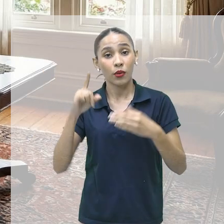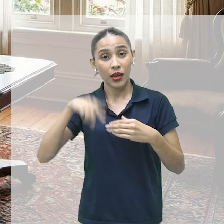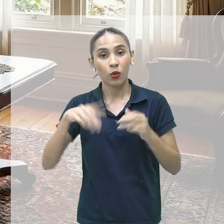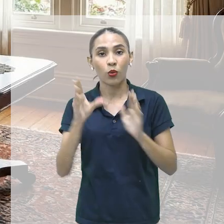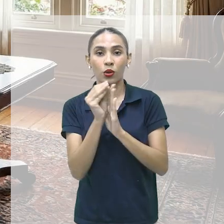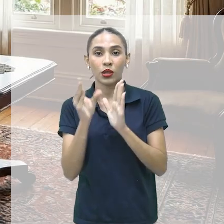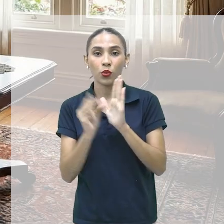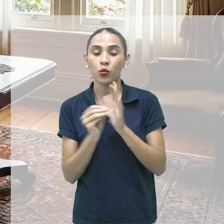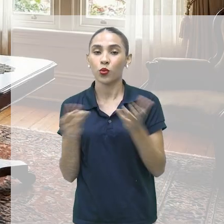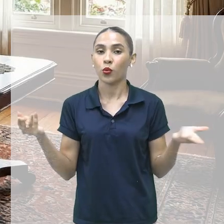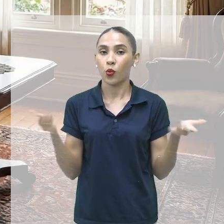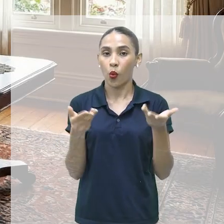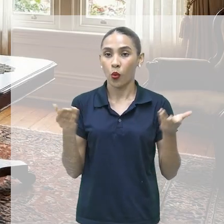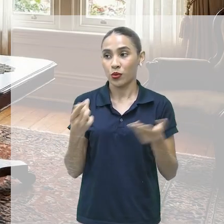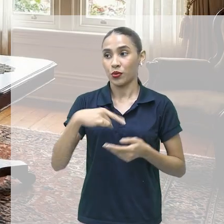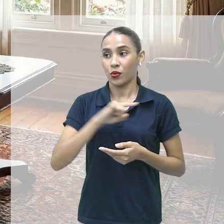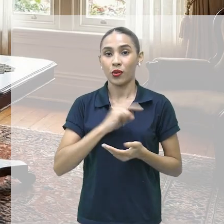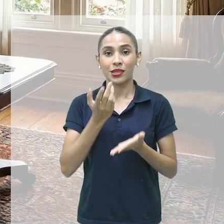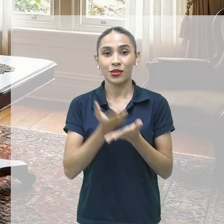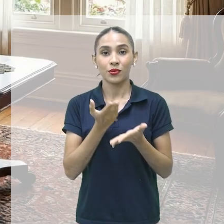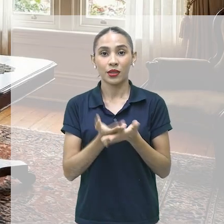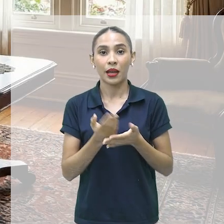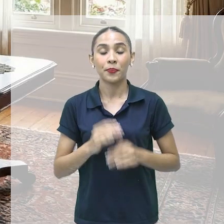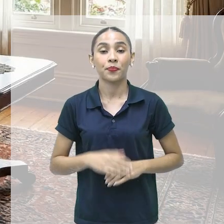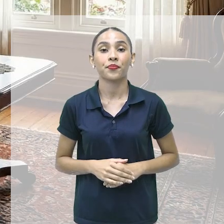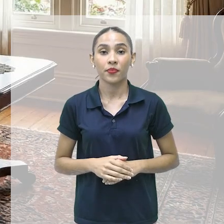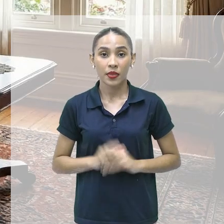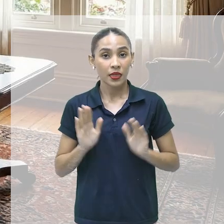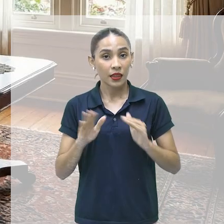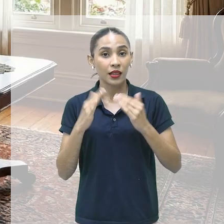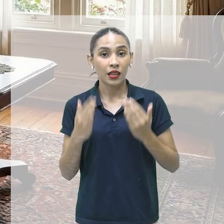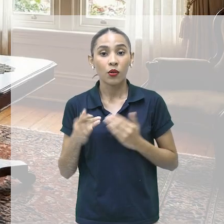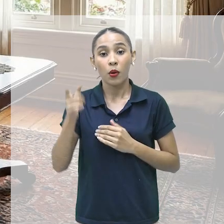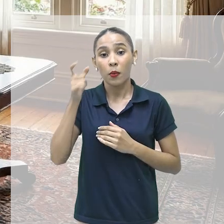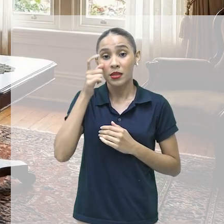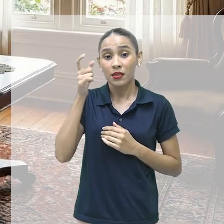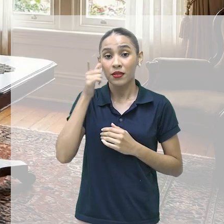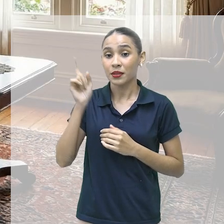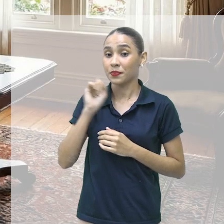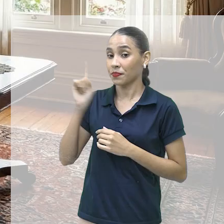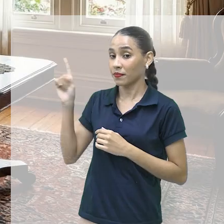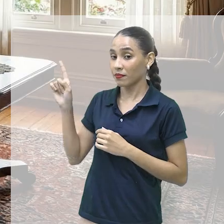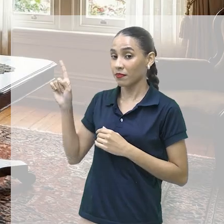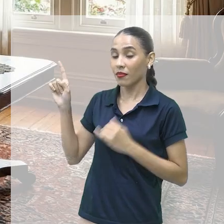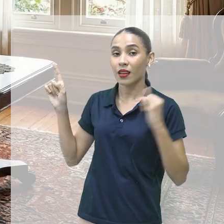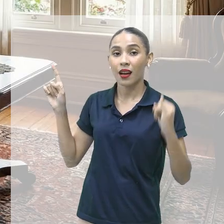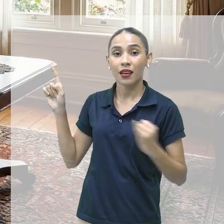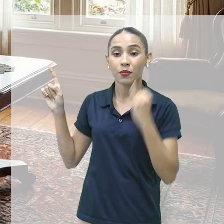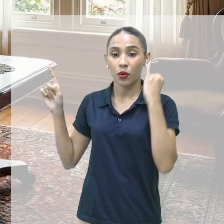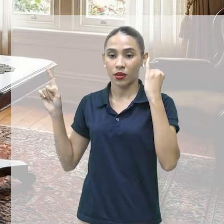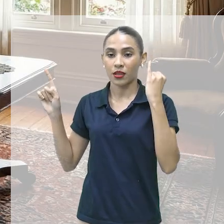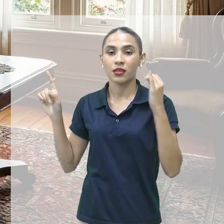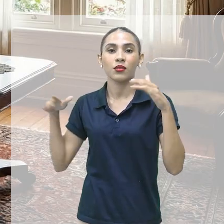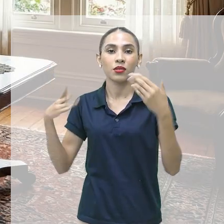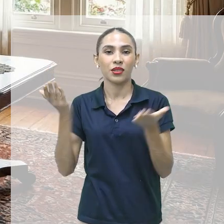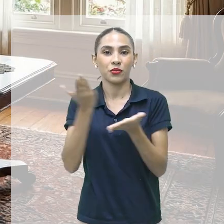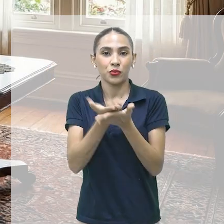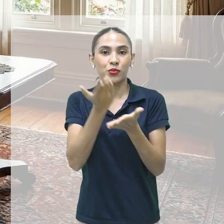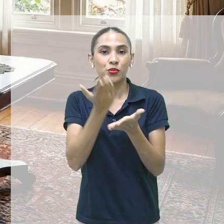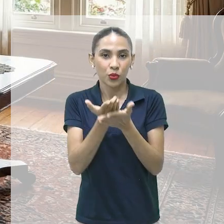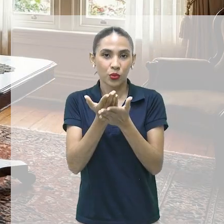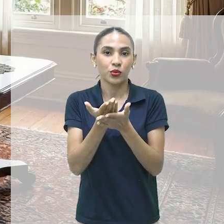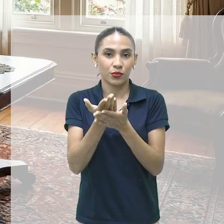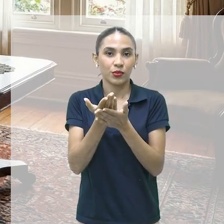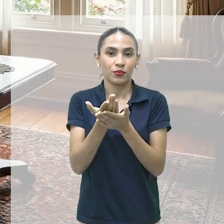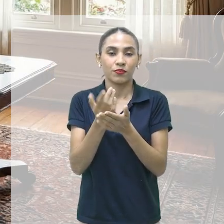esse é o conteúdo que a gente vai abordar na aula de hoje. E aí a gente está observando aqui a importância dos